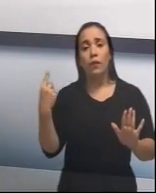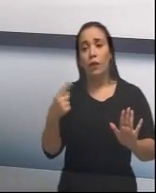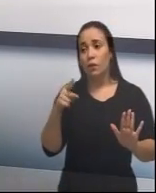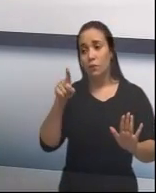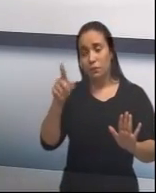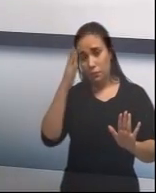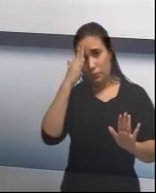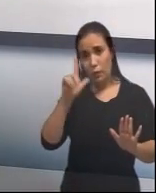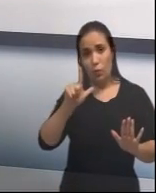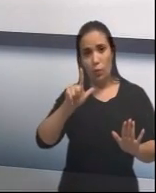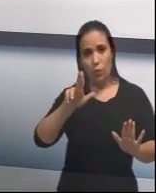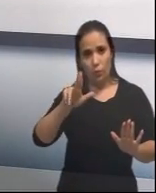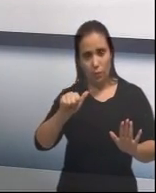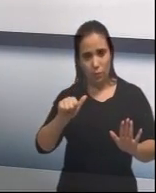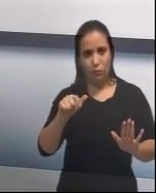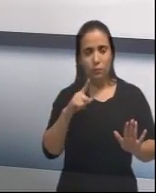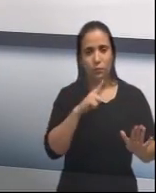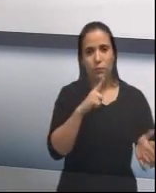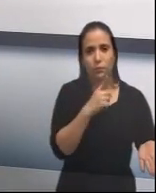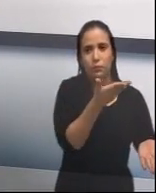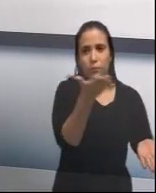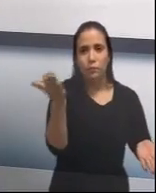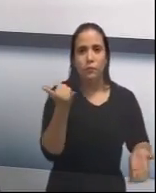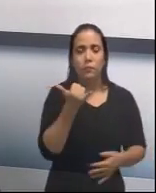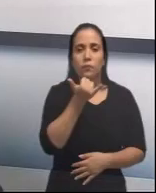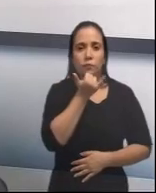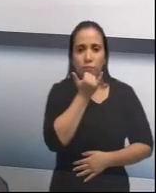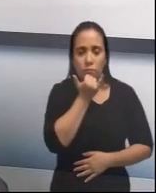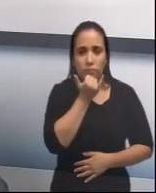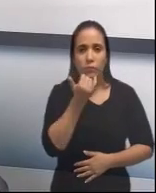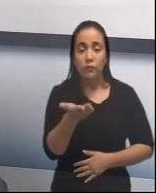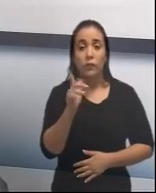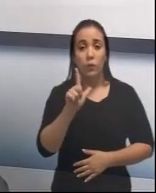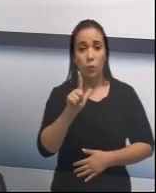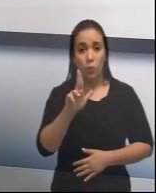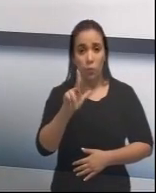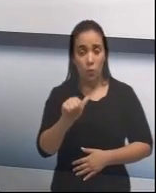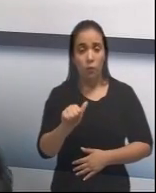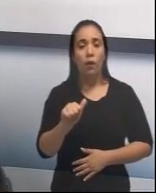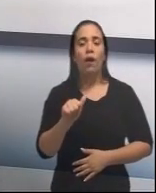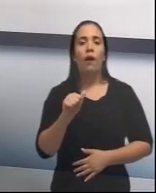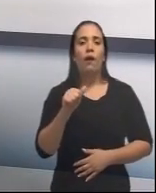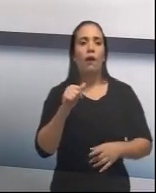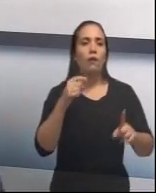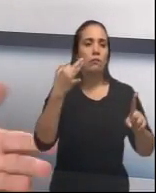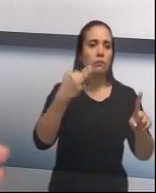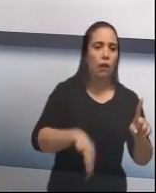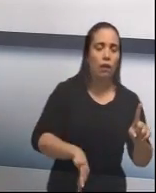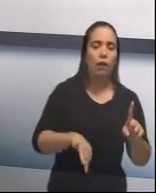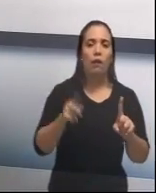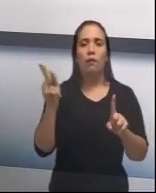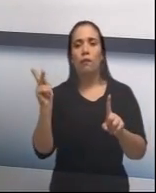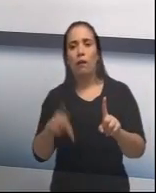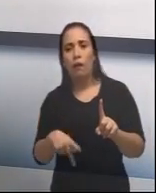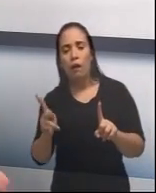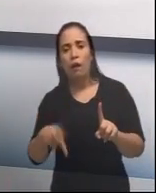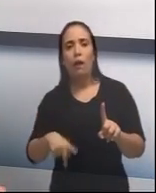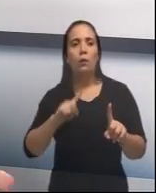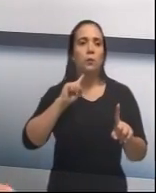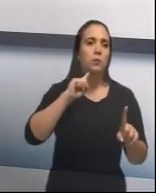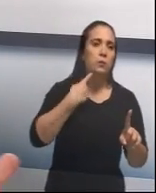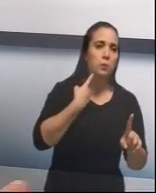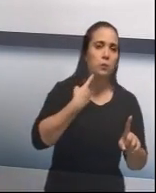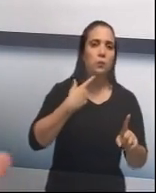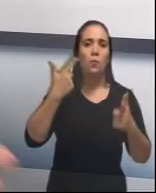do Lula, aí os senhores me perdoem, o Lula pode ser vítima, pode não ser vítima, pode ser enrolado, pode não